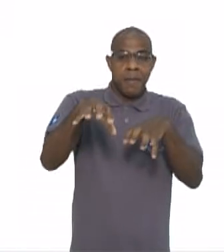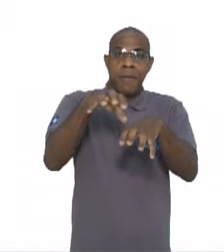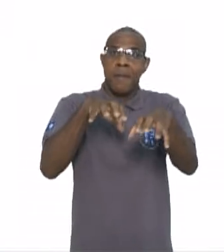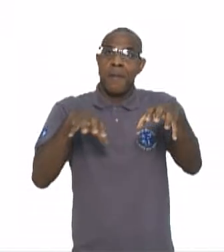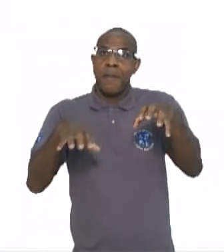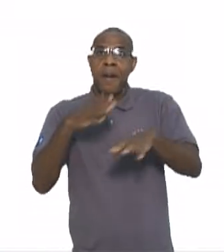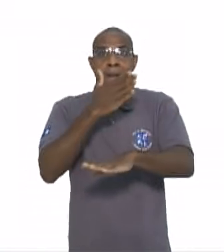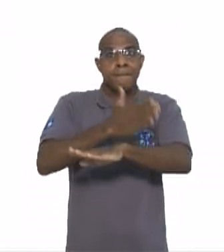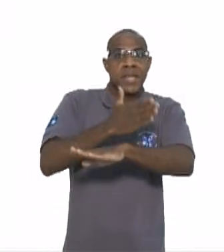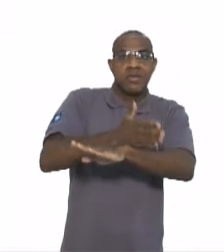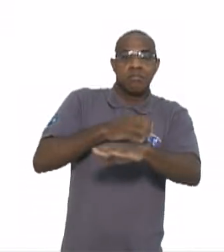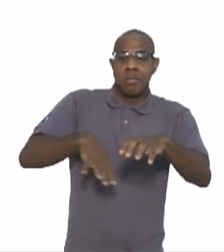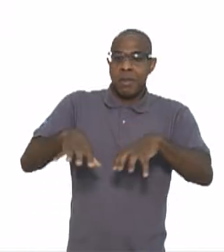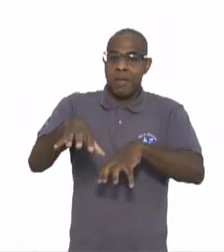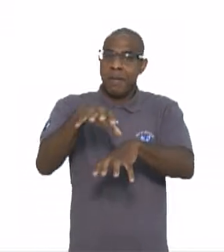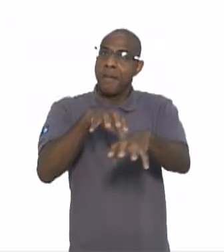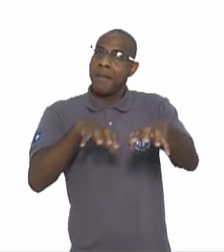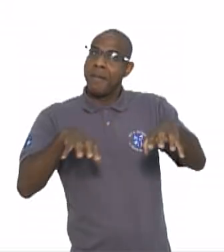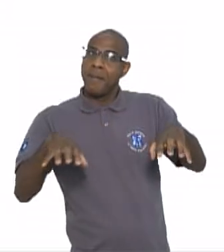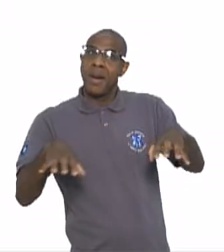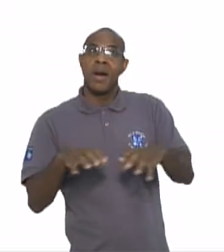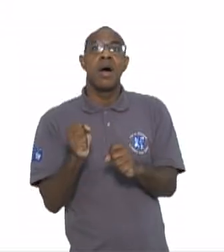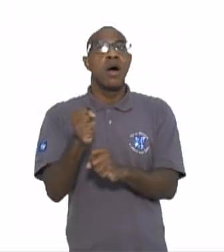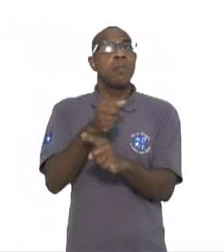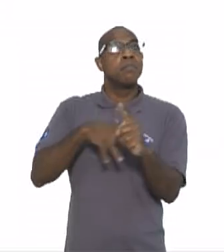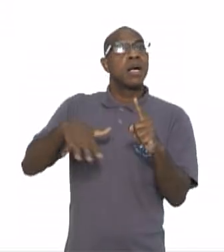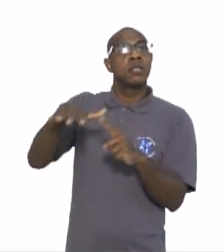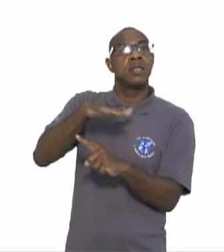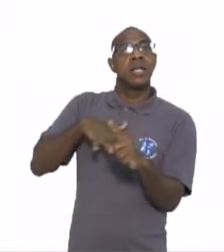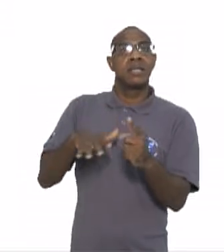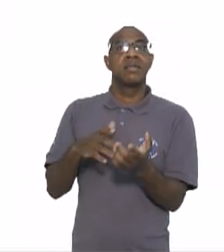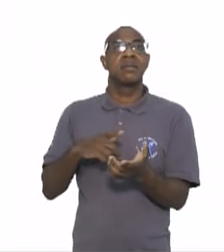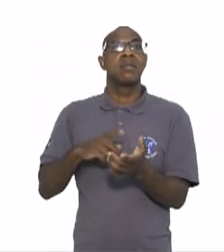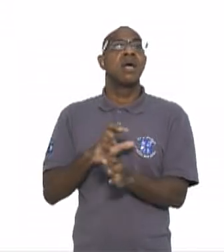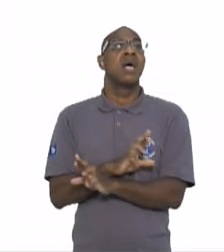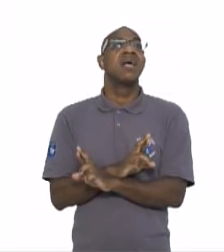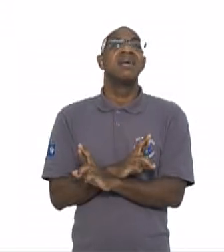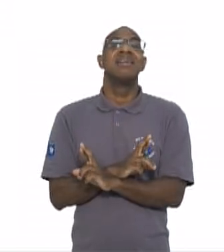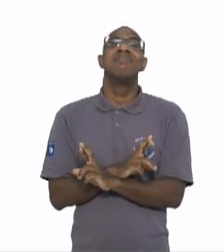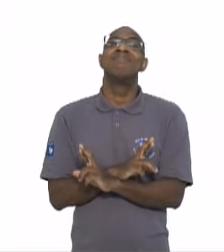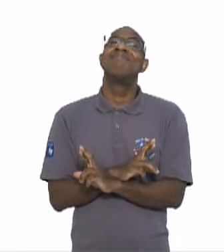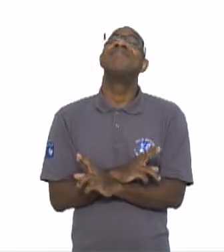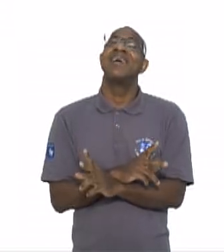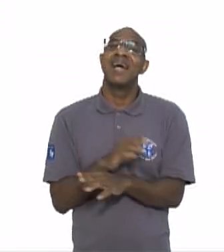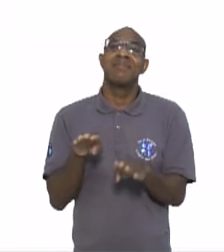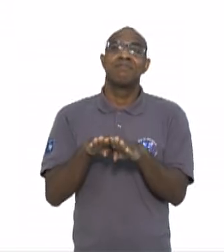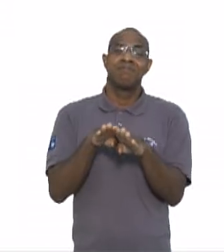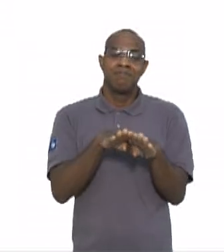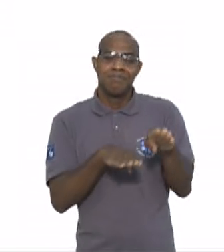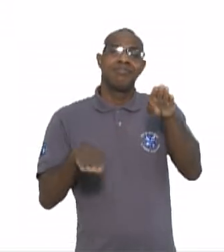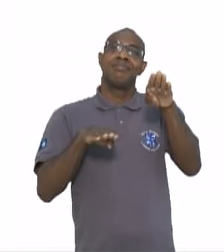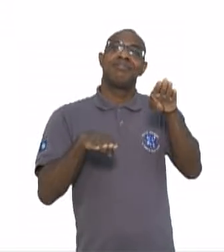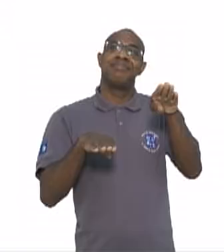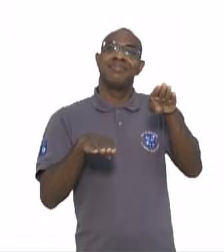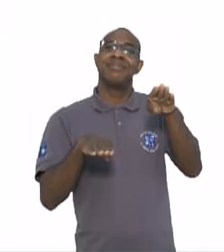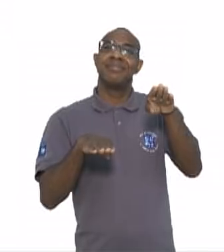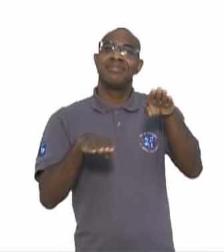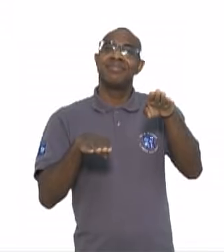esses 3 estamentos ou ordens, uma sociedade onde a desigualdade social era muito presente. Os camponeses